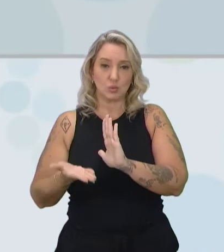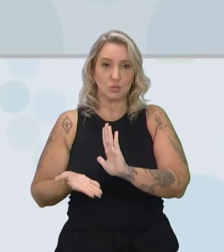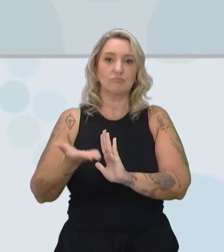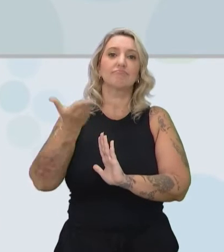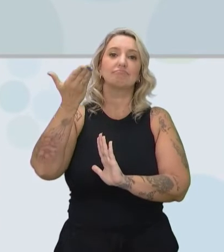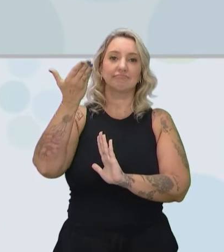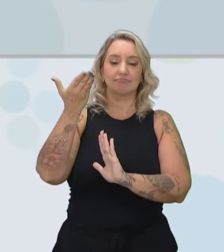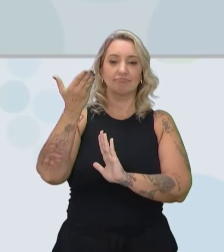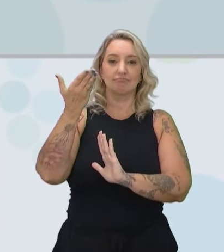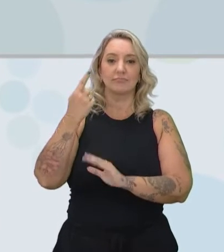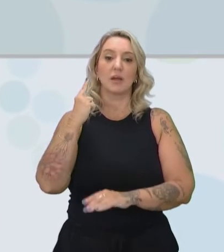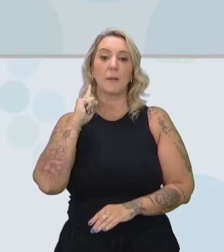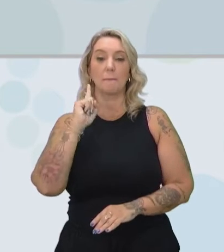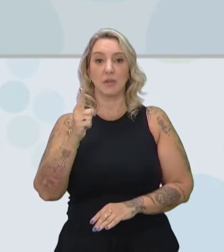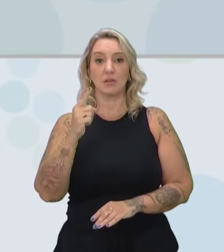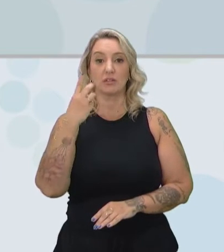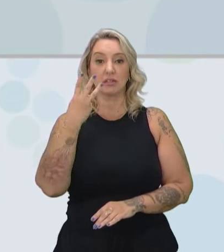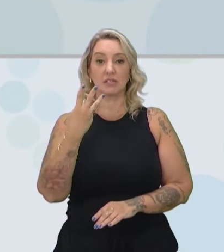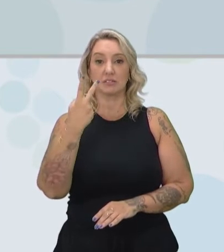aí, sairia